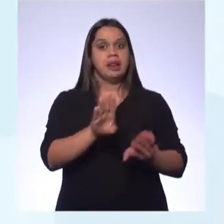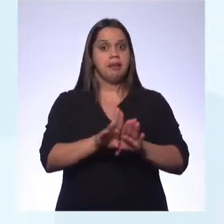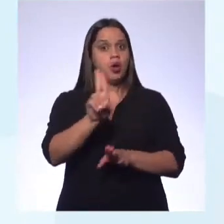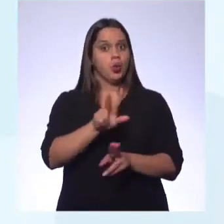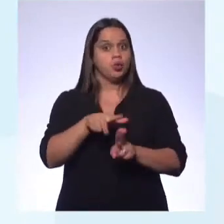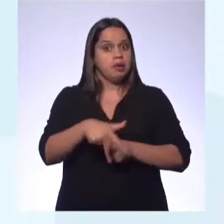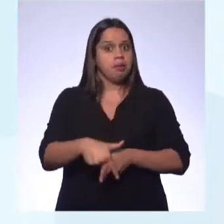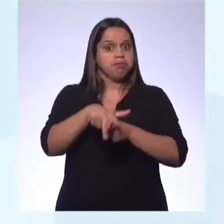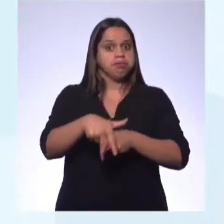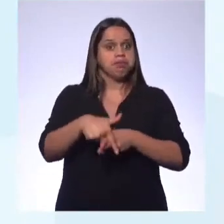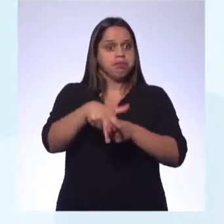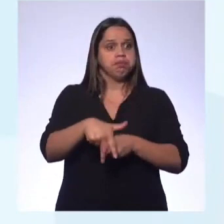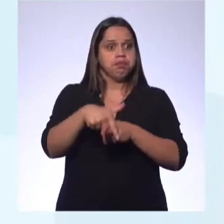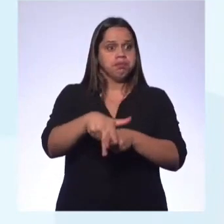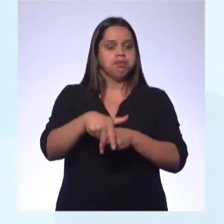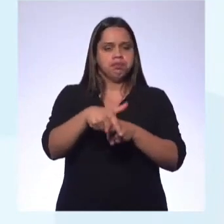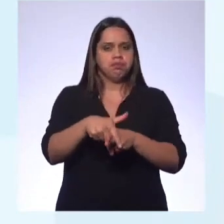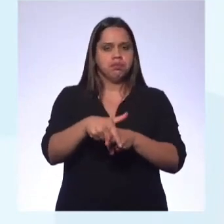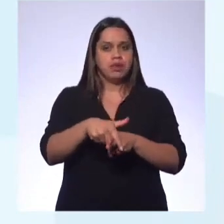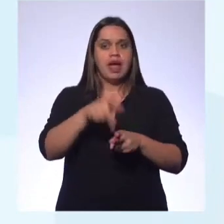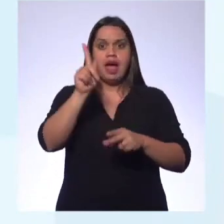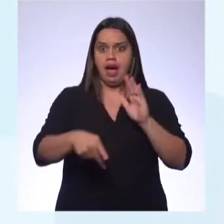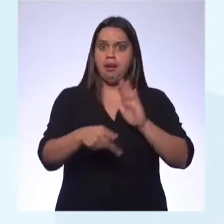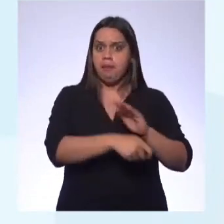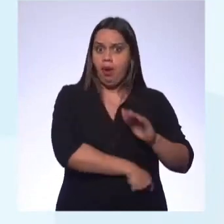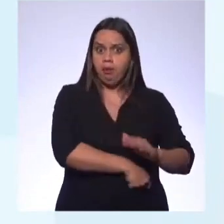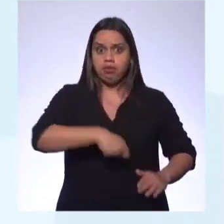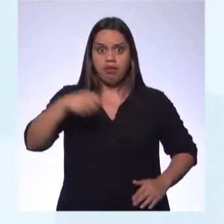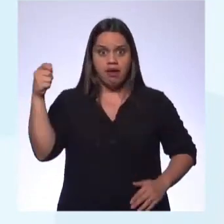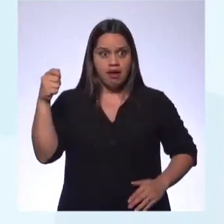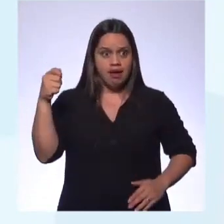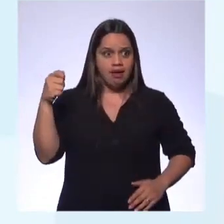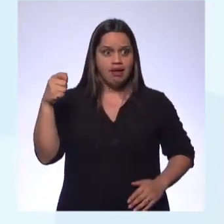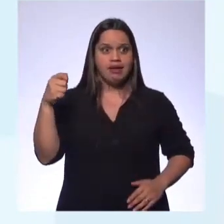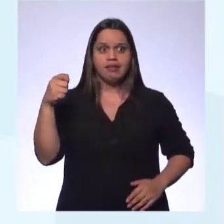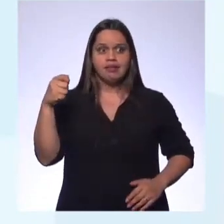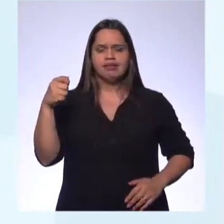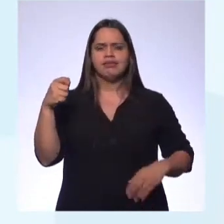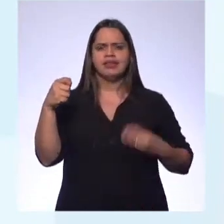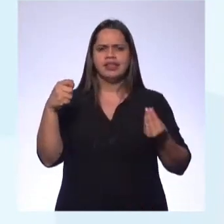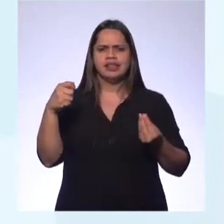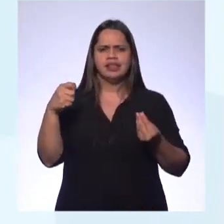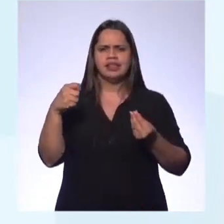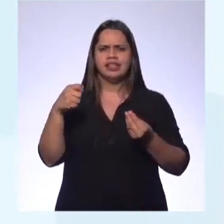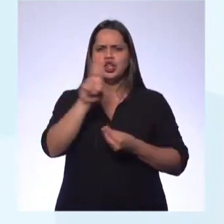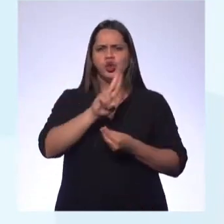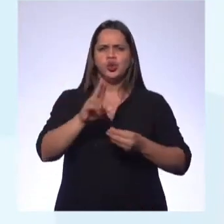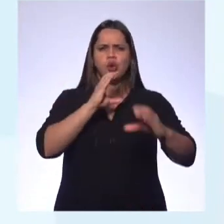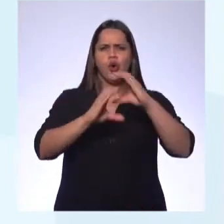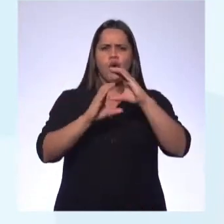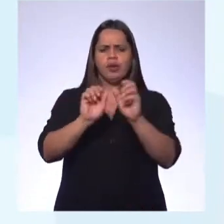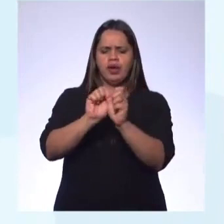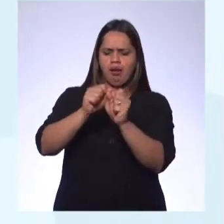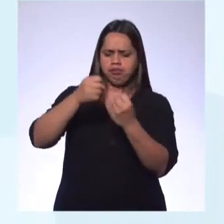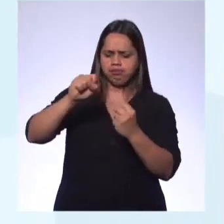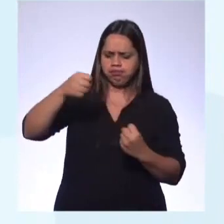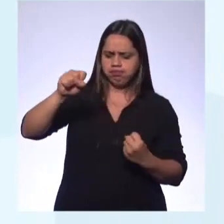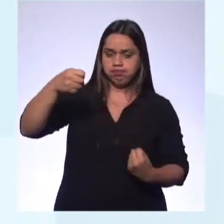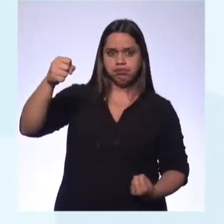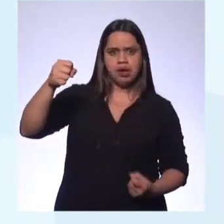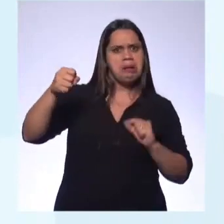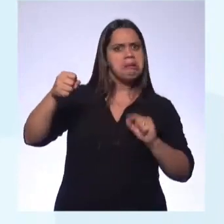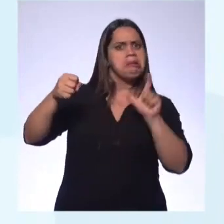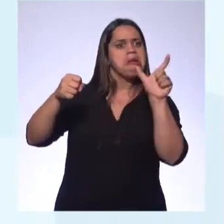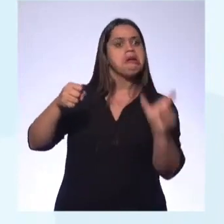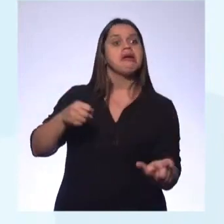a cavalo. É guerreiro. Comunica-se por papiros. Quem